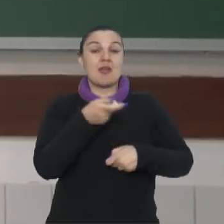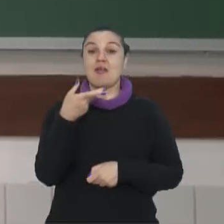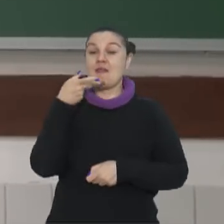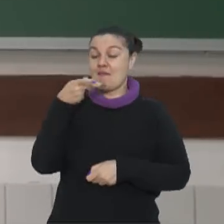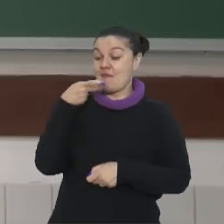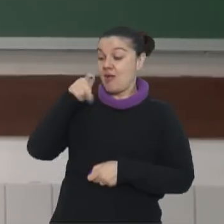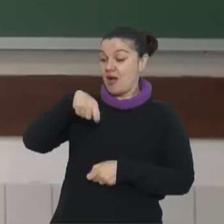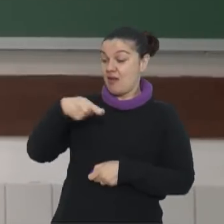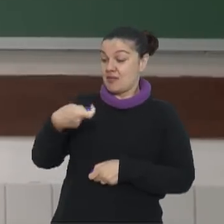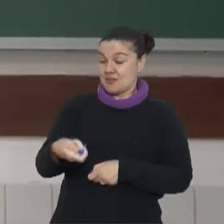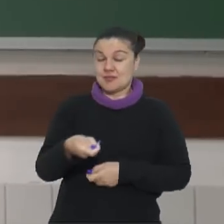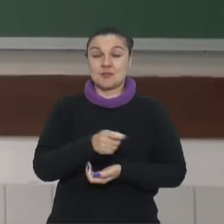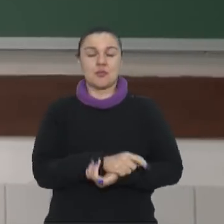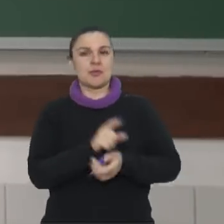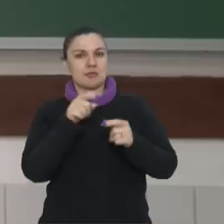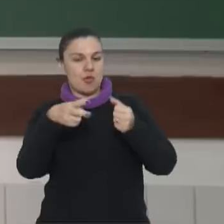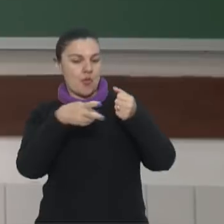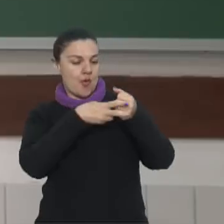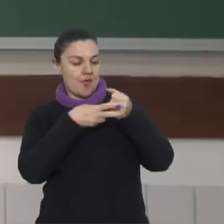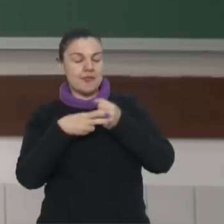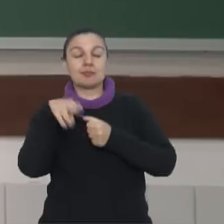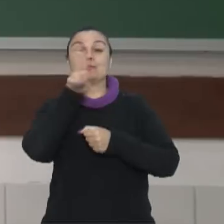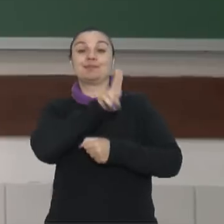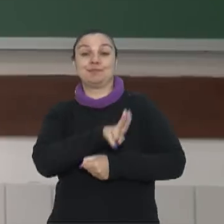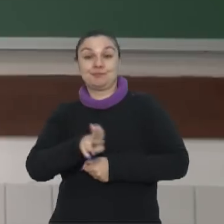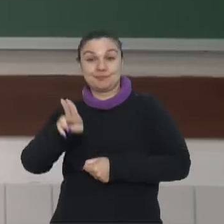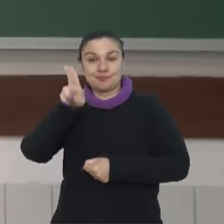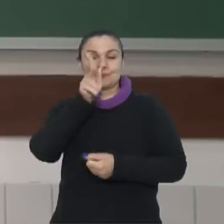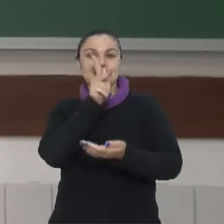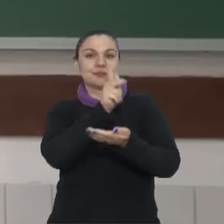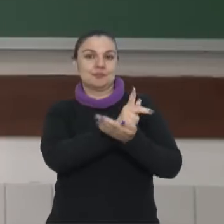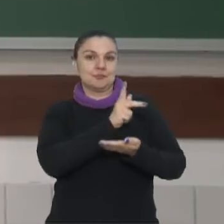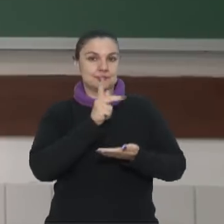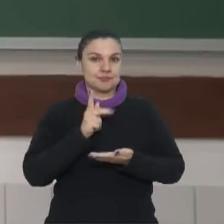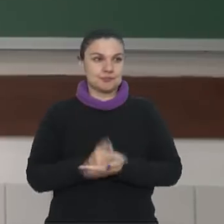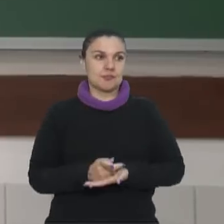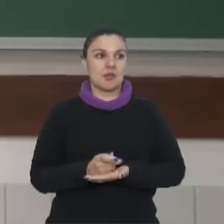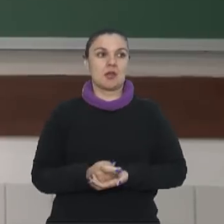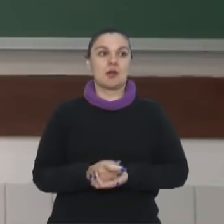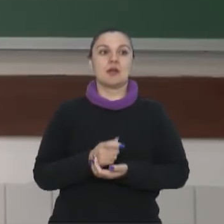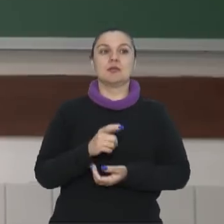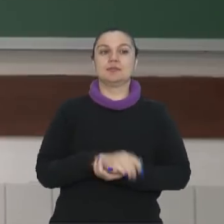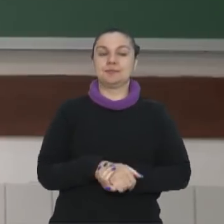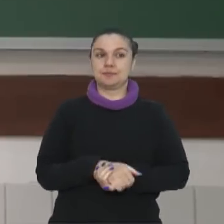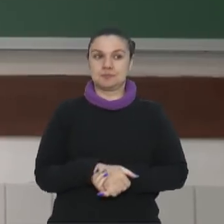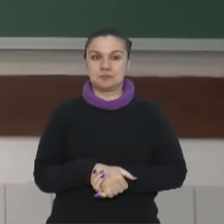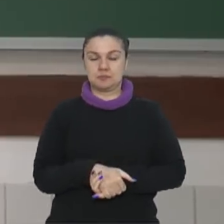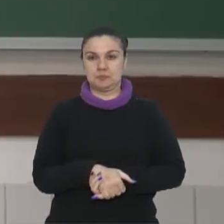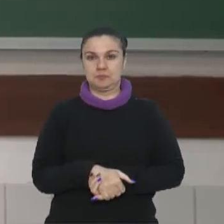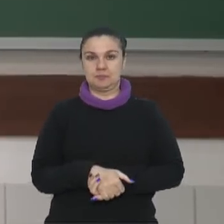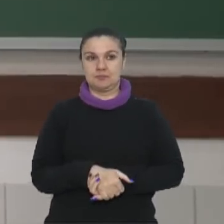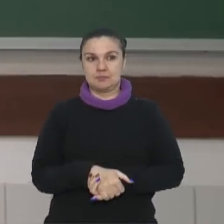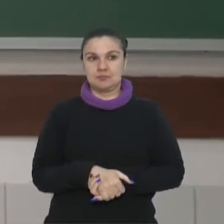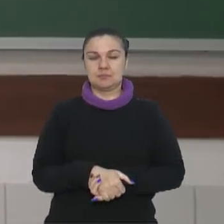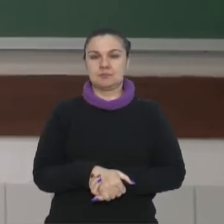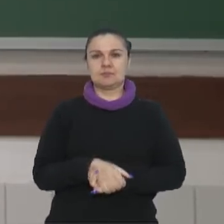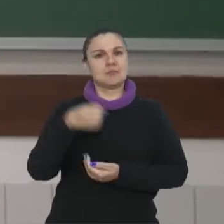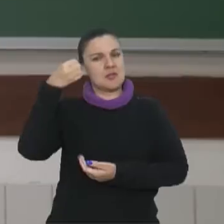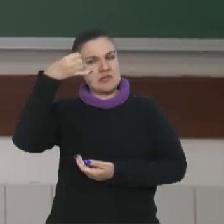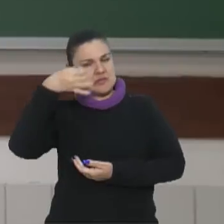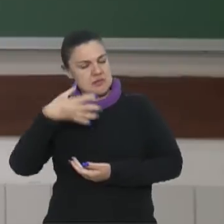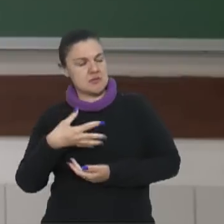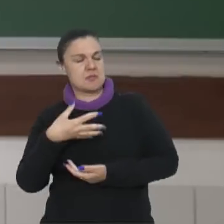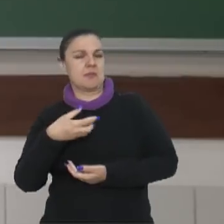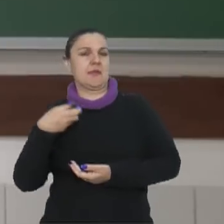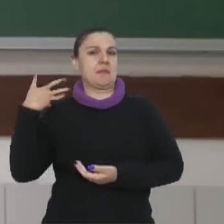sobre isso. Então, são verbos que eu vou usar, são verbos do dizer que eu uso dentro da minha entrevista. Relate,